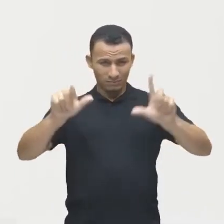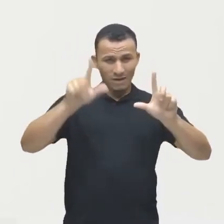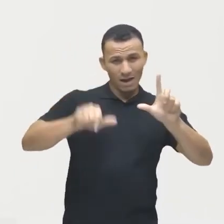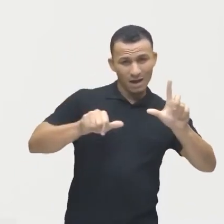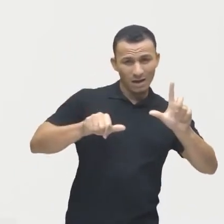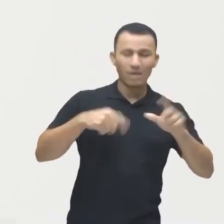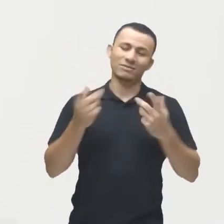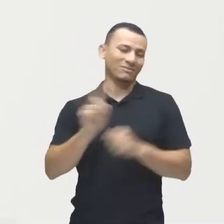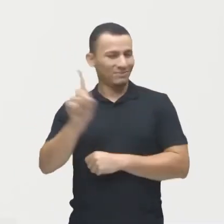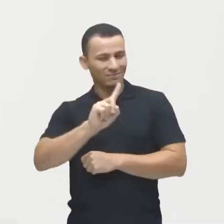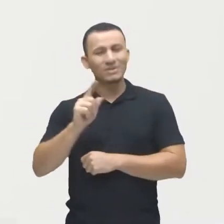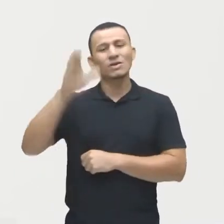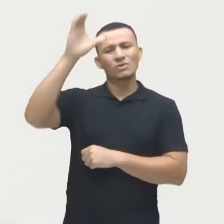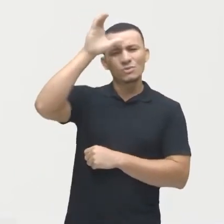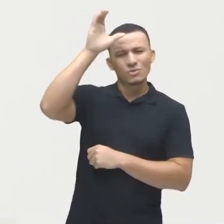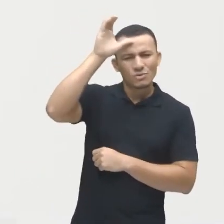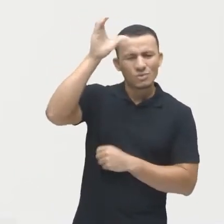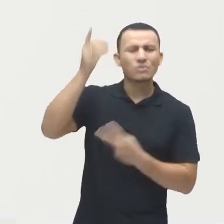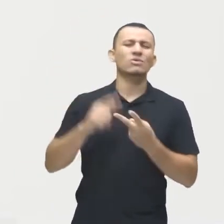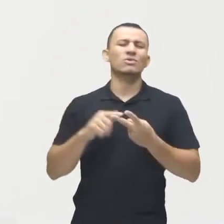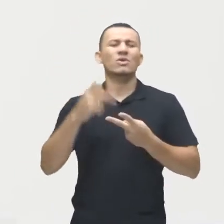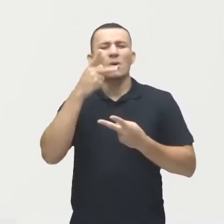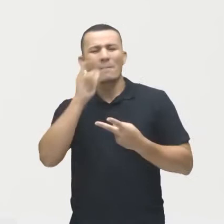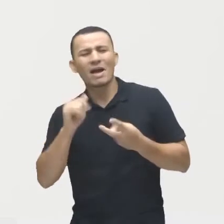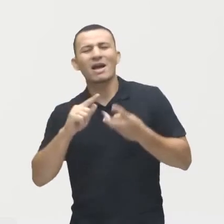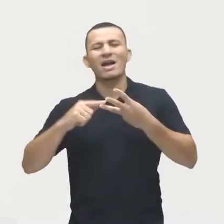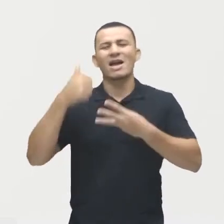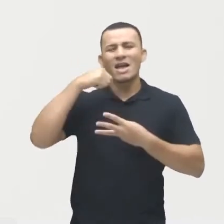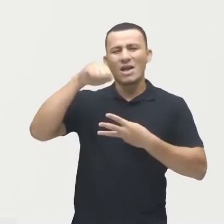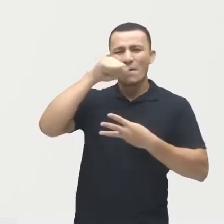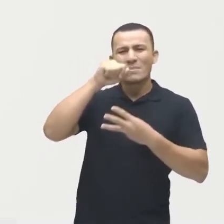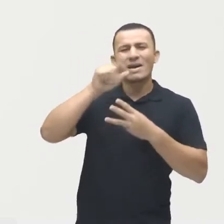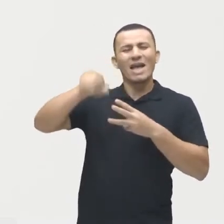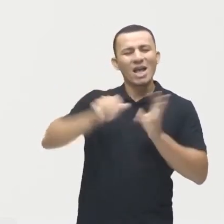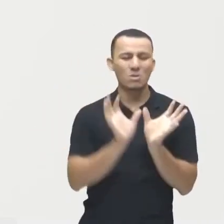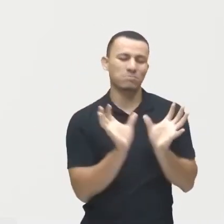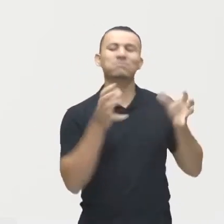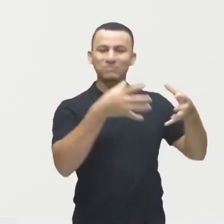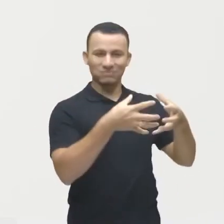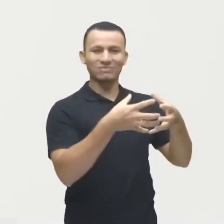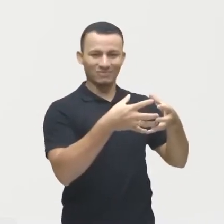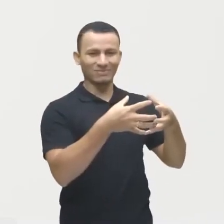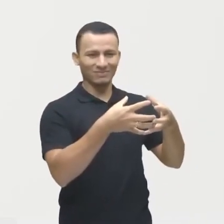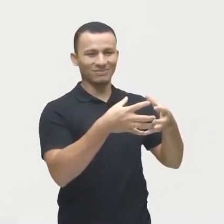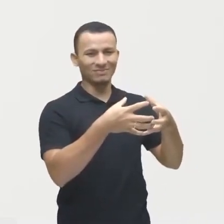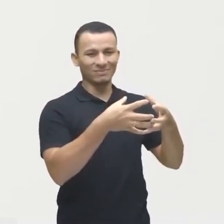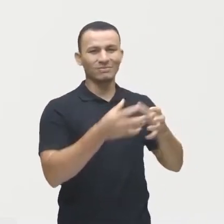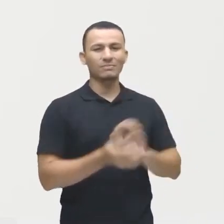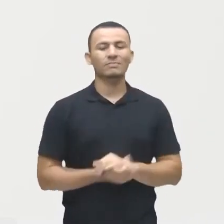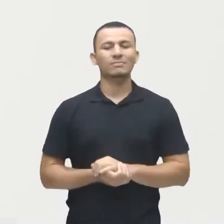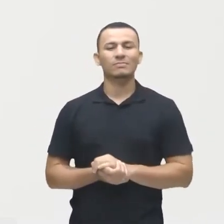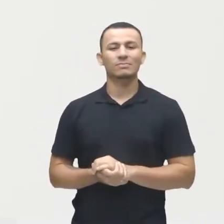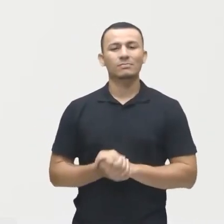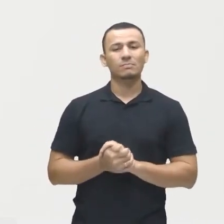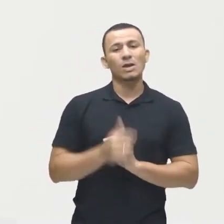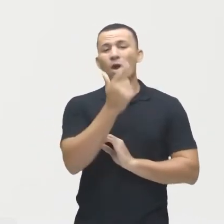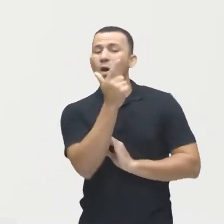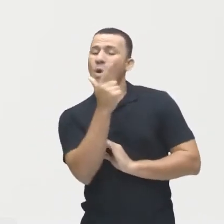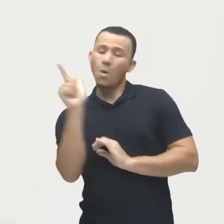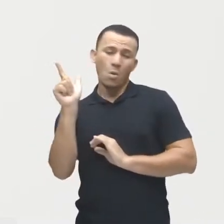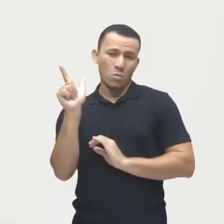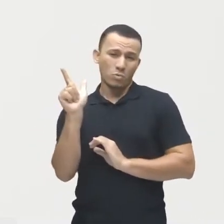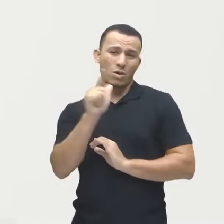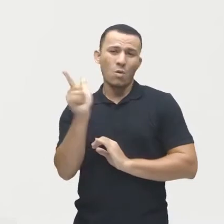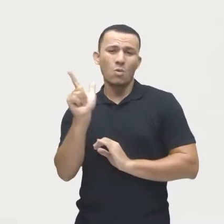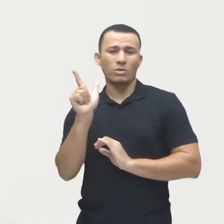Tem o seu tio, a sua tia, seu papai, sua mamãe, seu maninho, então é um grupo maior, não é verdade? Mas lá numa outra realidade,